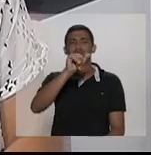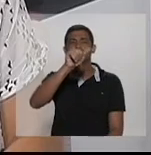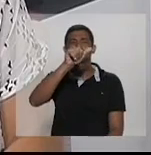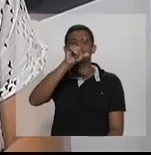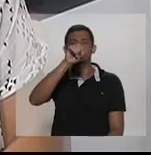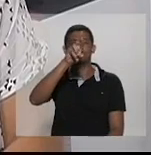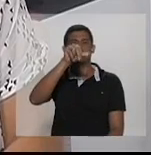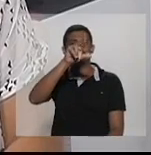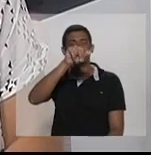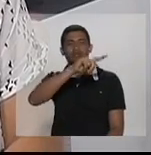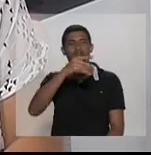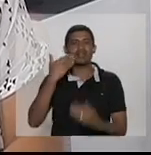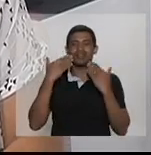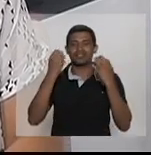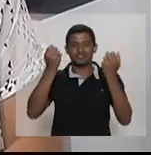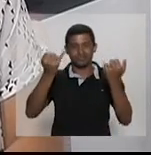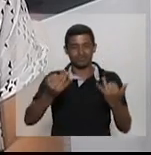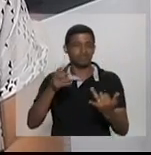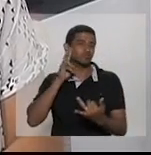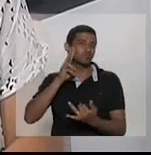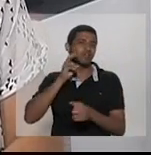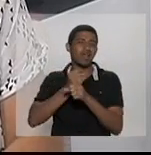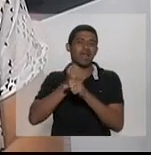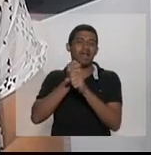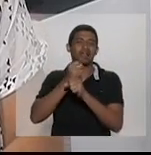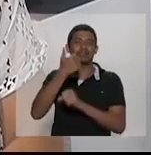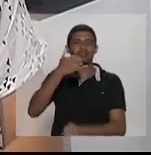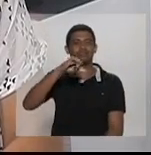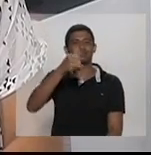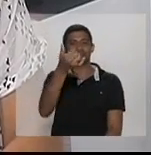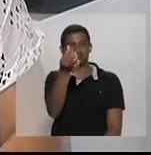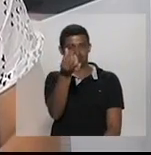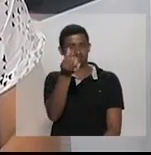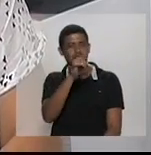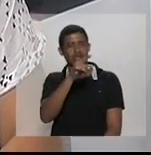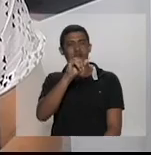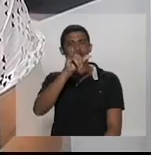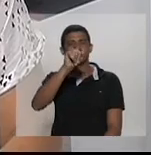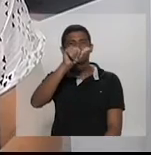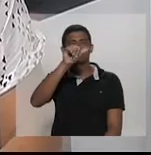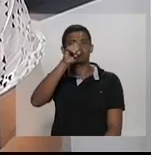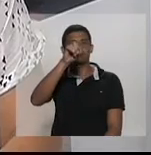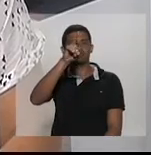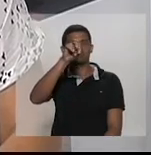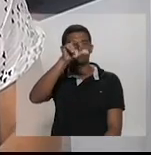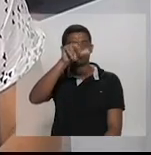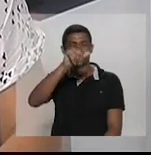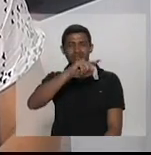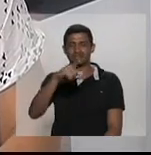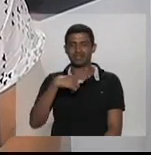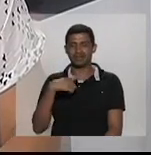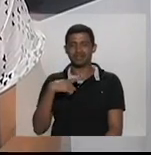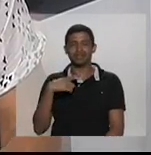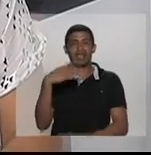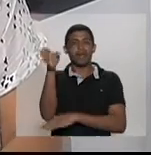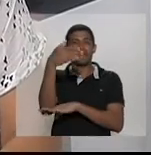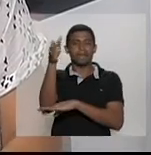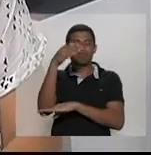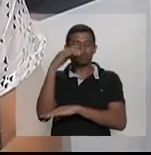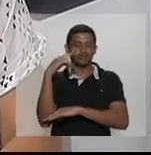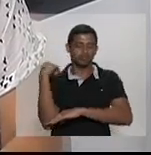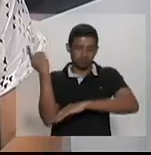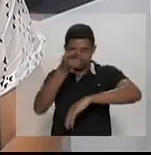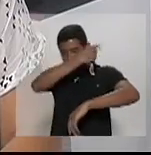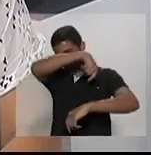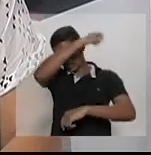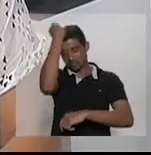aqui a história quando, em 1916, a Isadora Duncan totalmente... ela estava enrolada com a